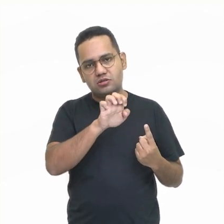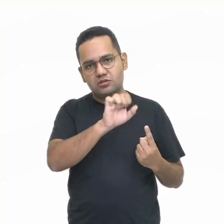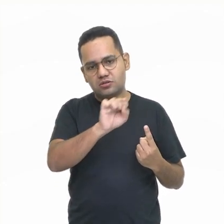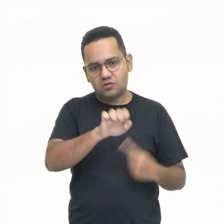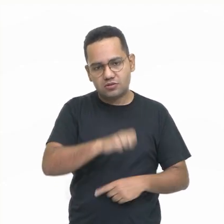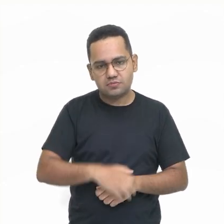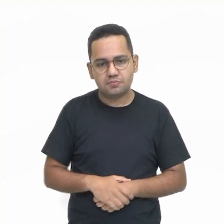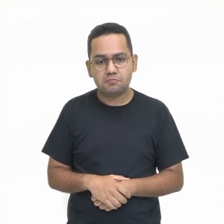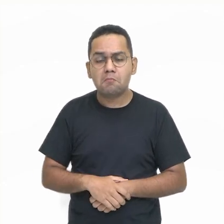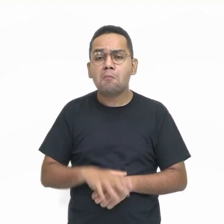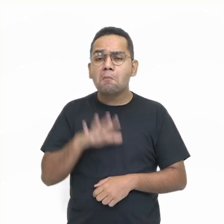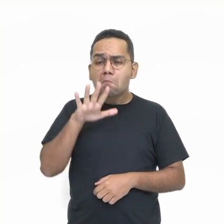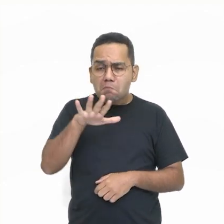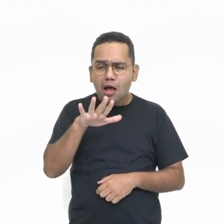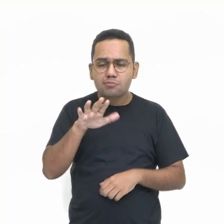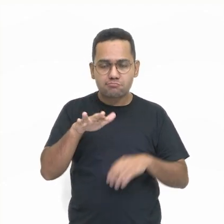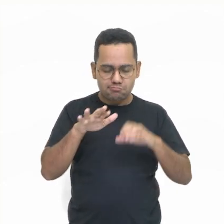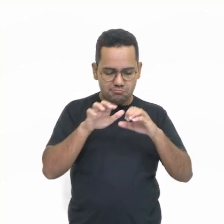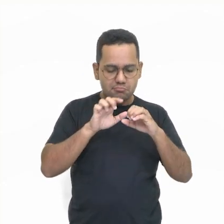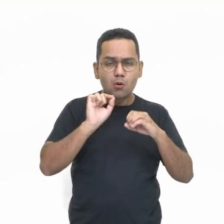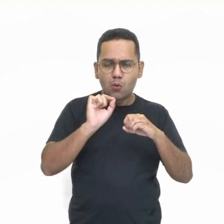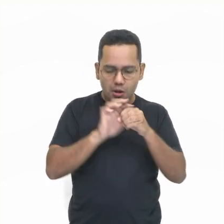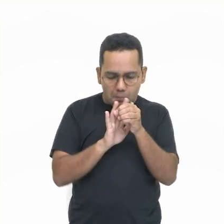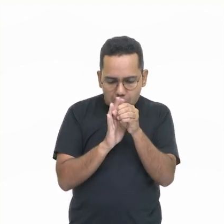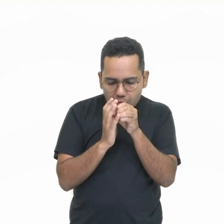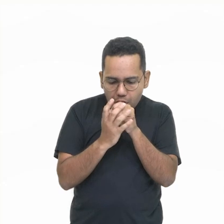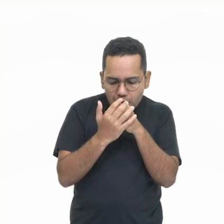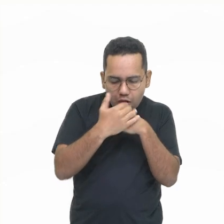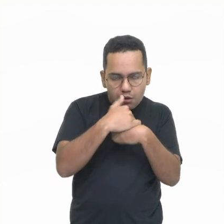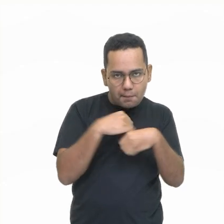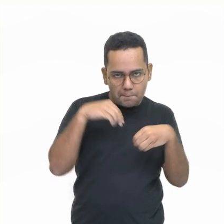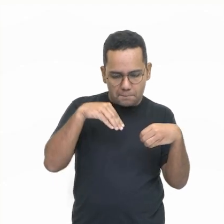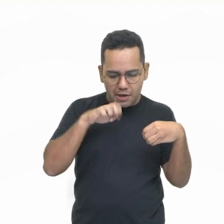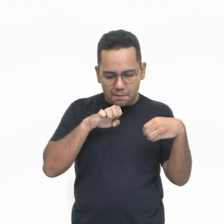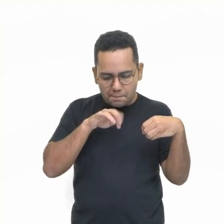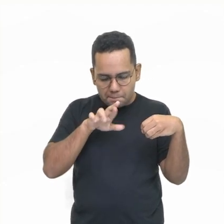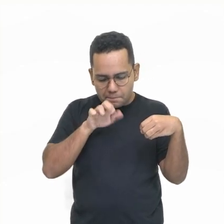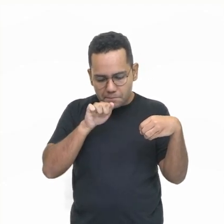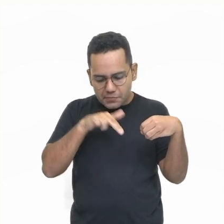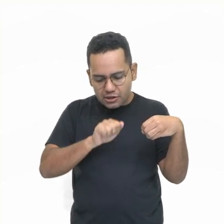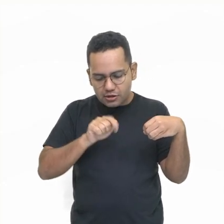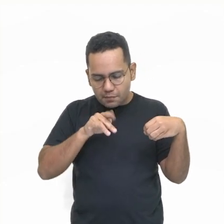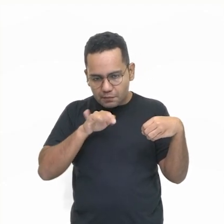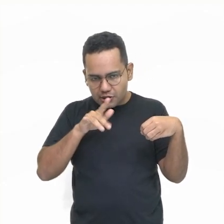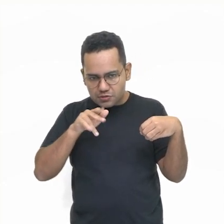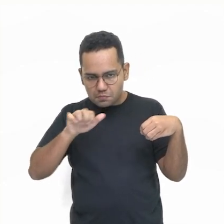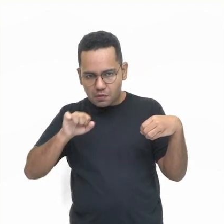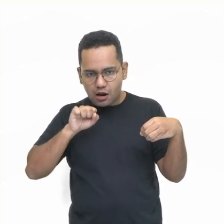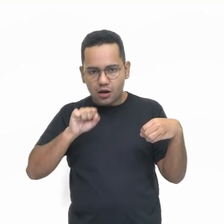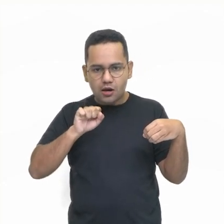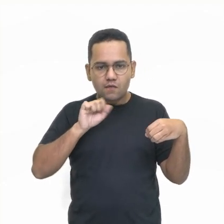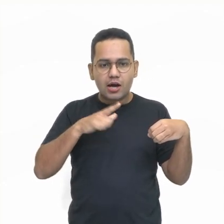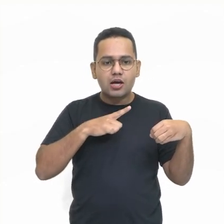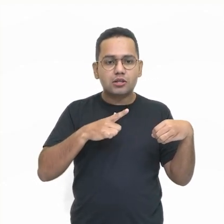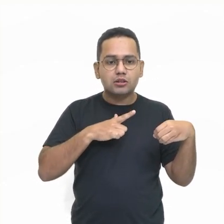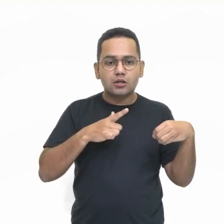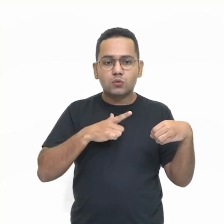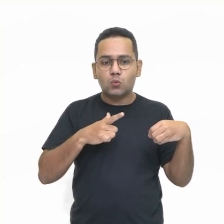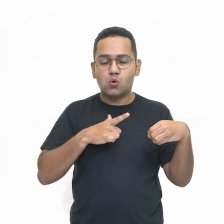Então, a membrana plasmática, ela vai englobar uma partícula sólida. Quando ocorre